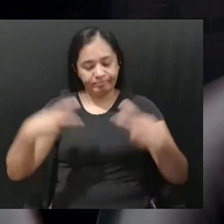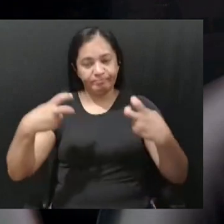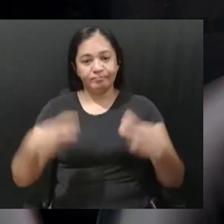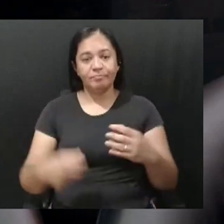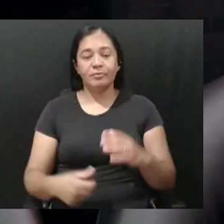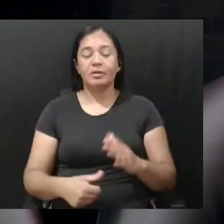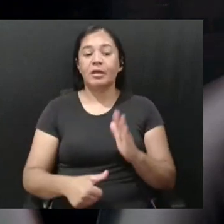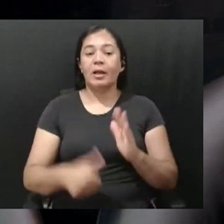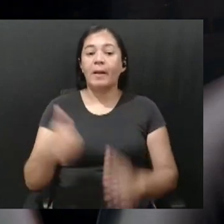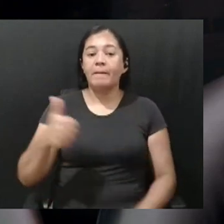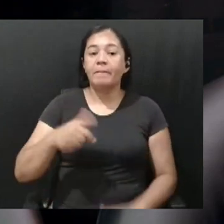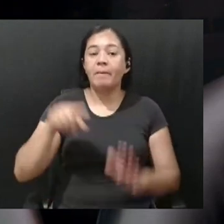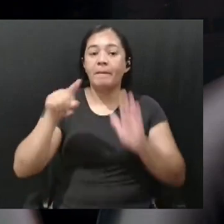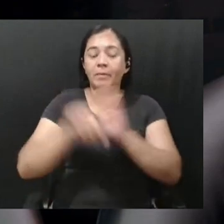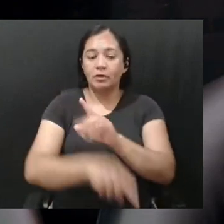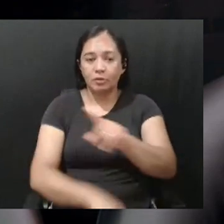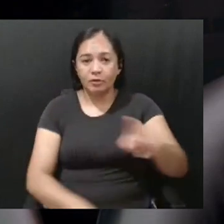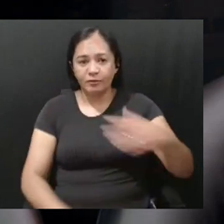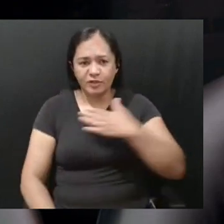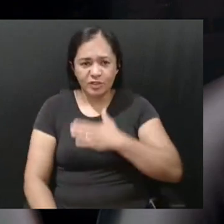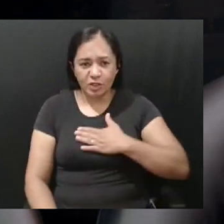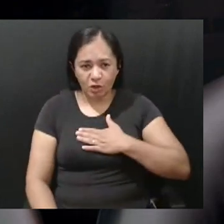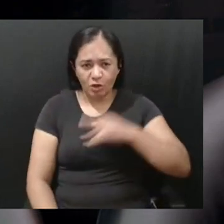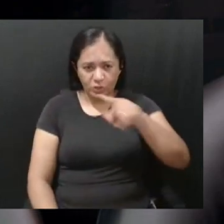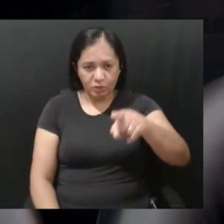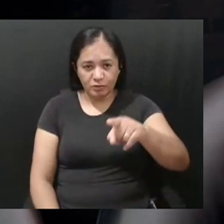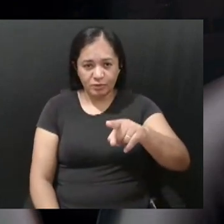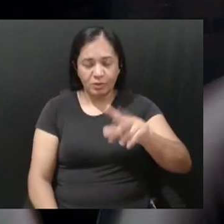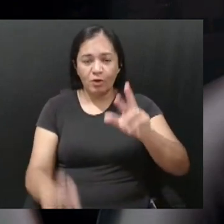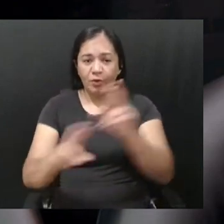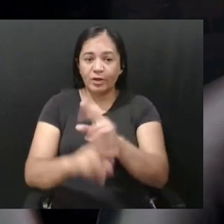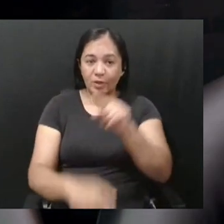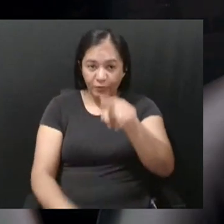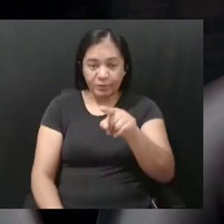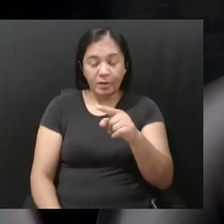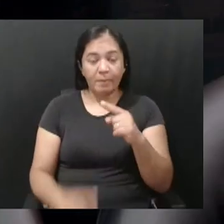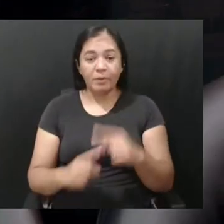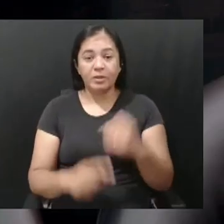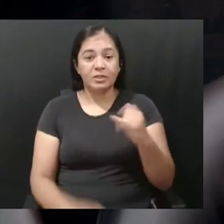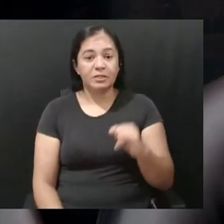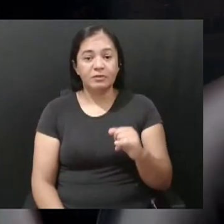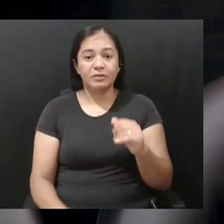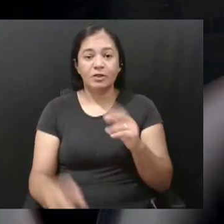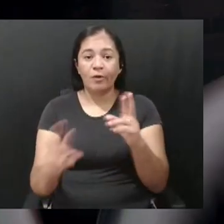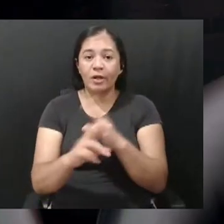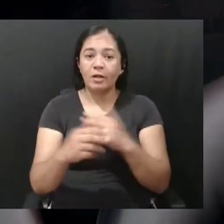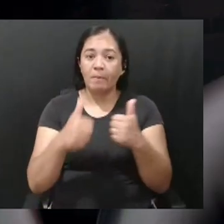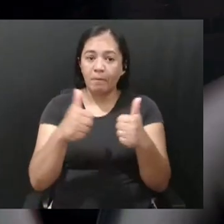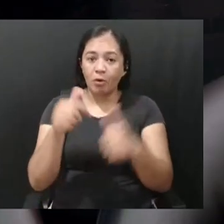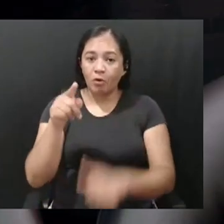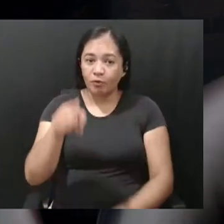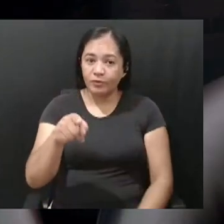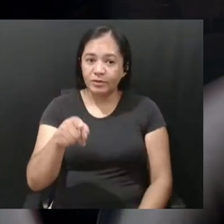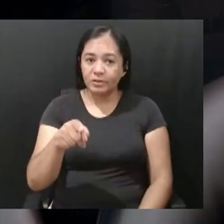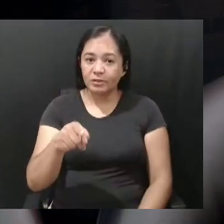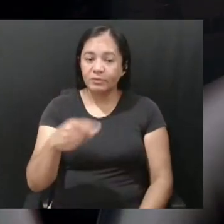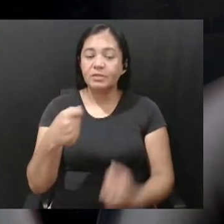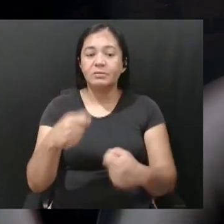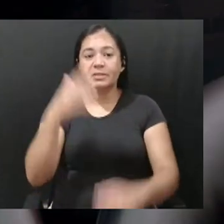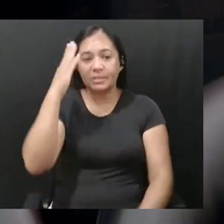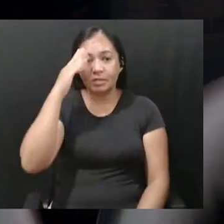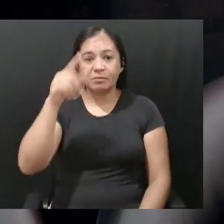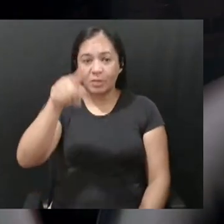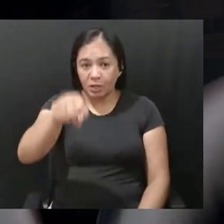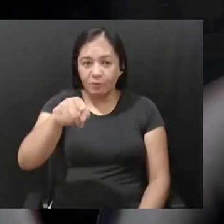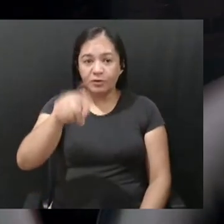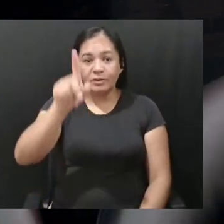você gosta de você? Você tem um relacionamento bom com você? Porque se você não tiver um relacionamento com você, se você não souber quem você é de fato, qualquer coisa que o outro